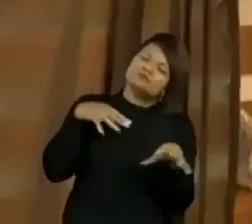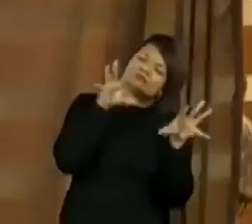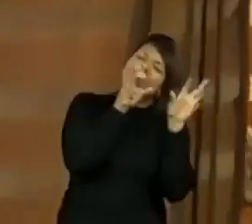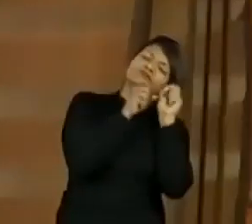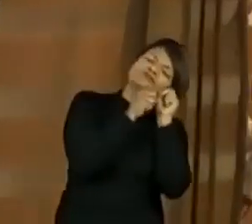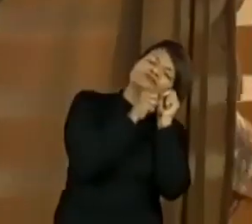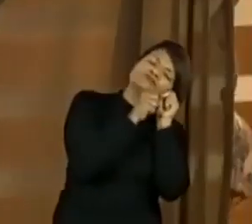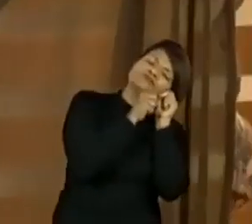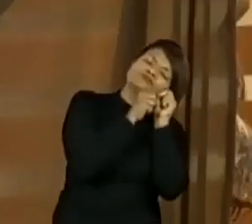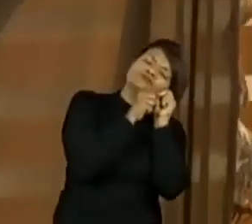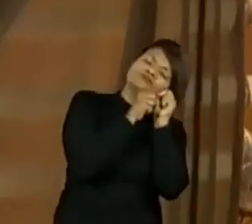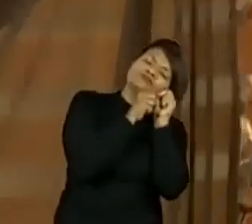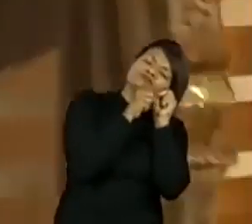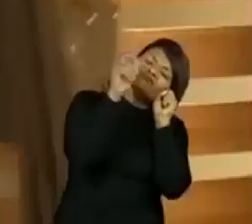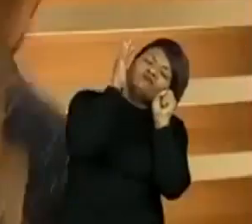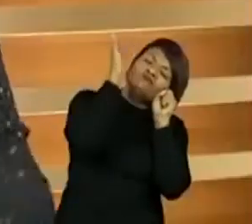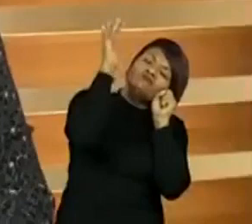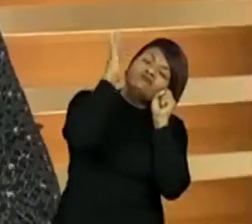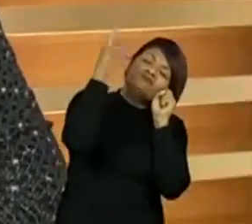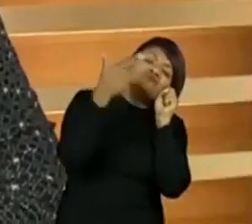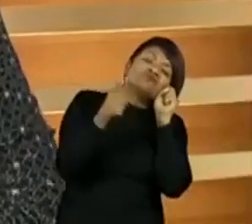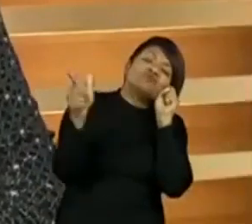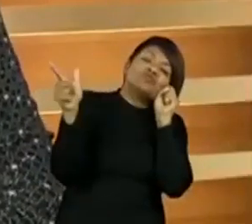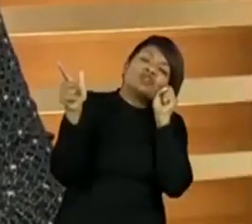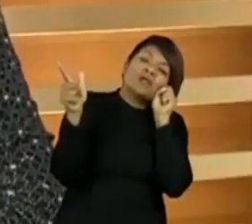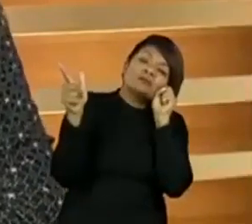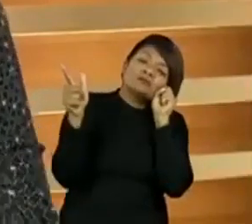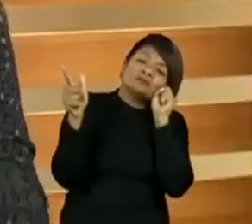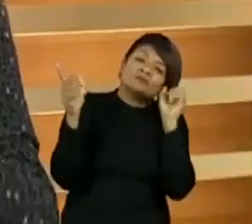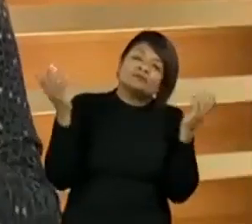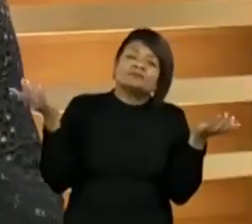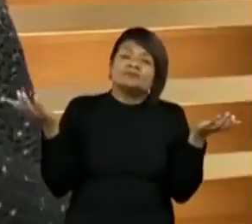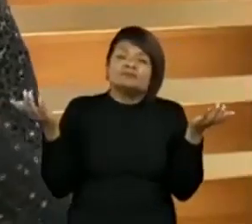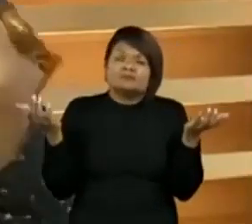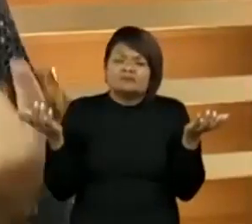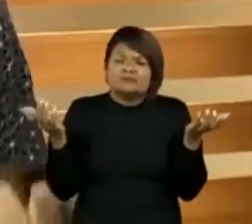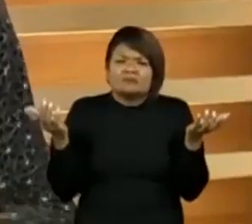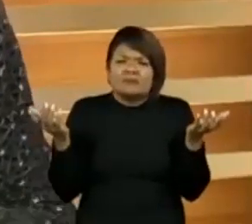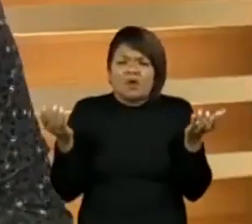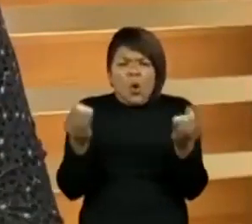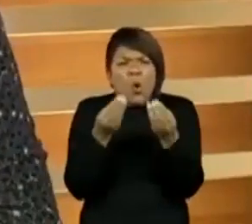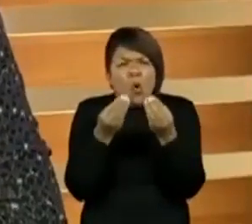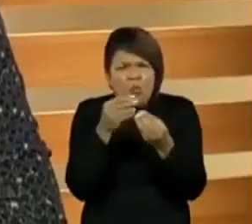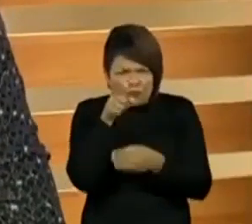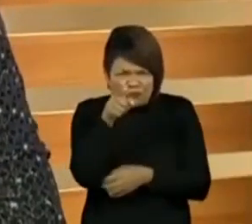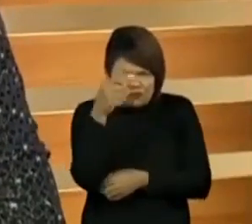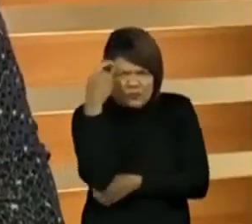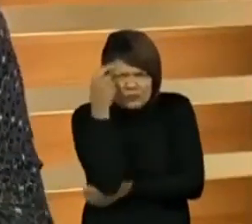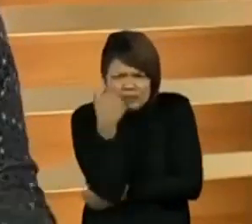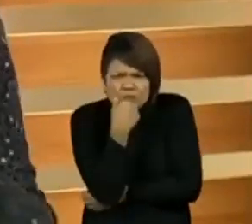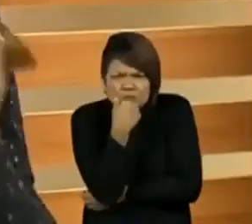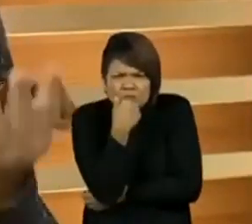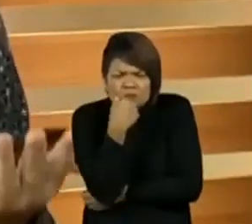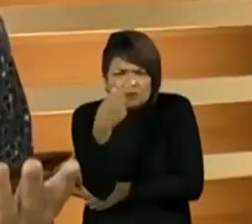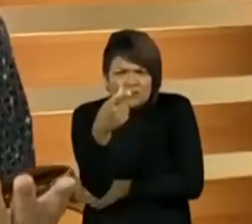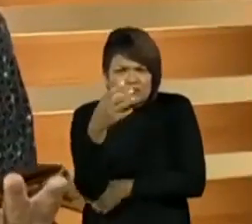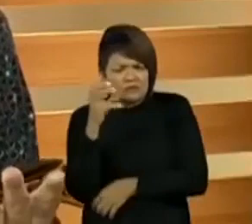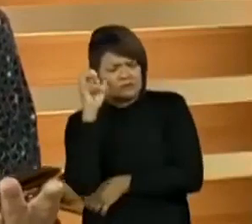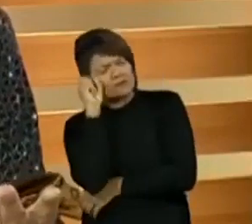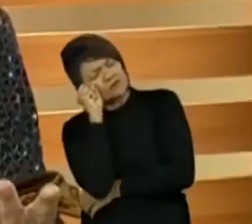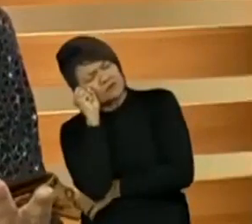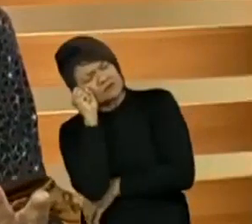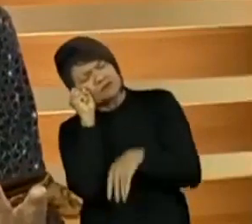dessem sentido à vida. E já imaginou o que é não ter sonho? Pois se você não